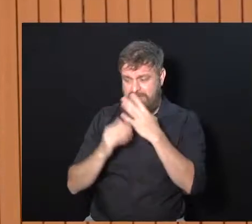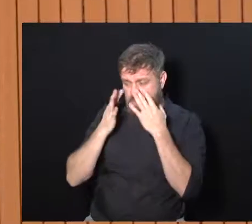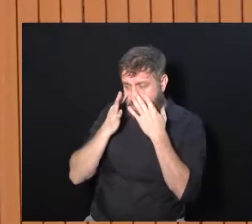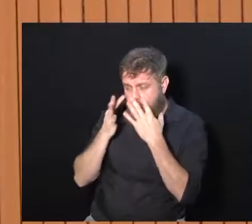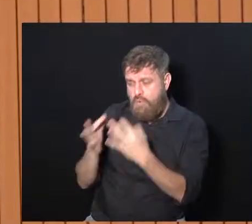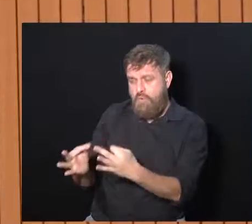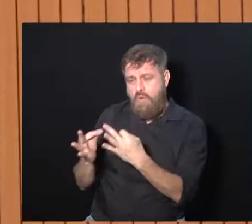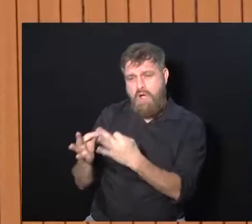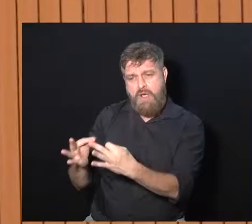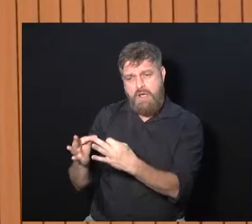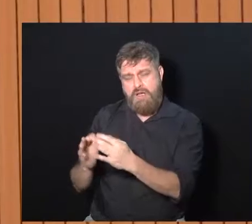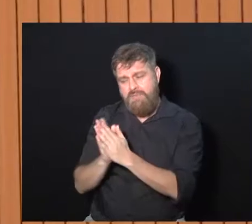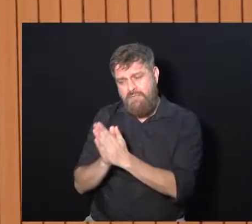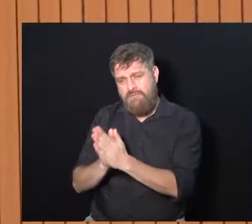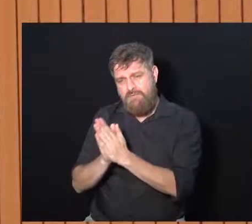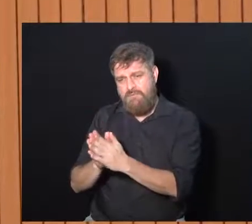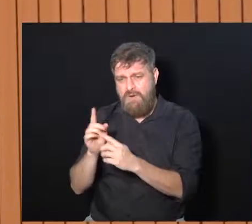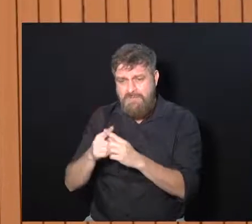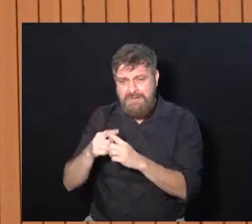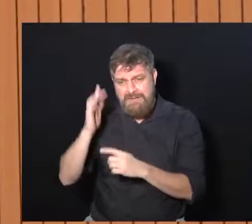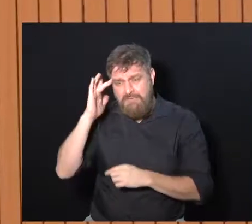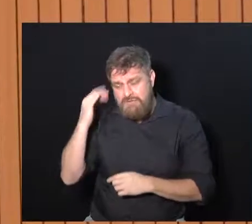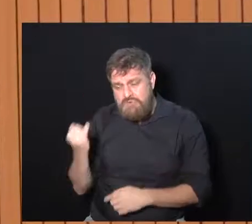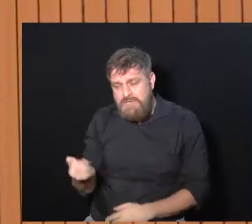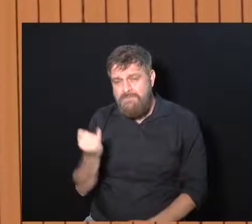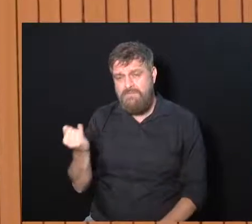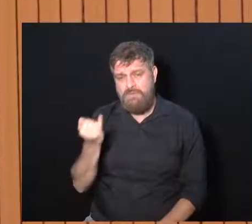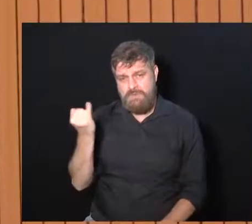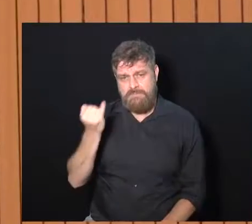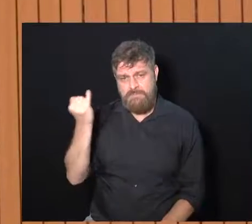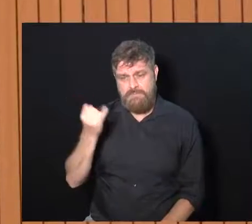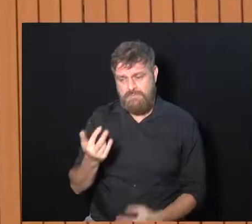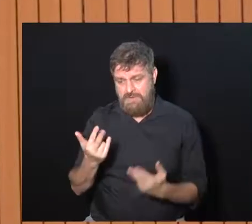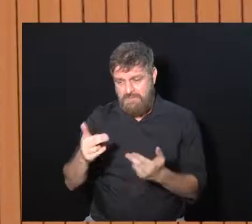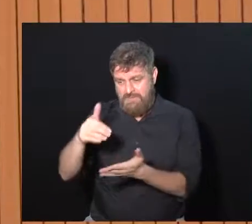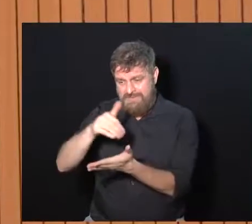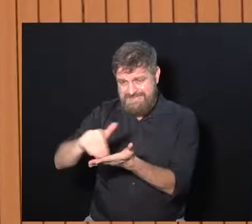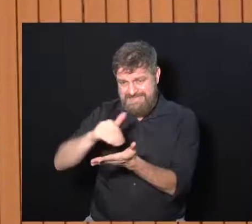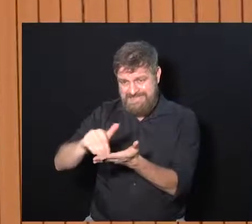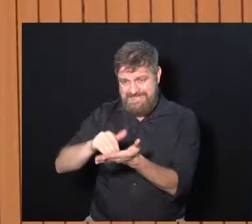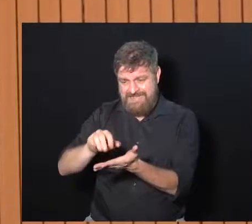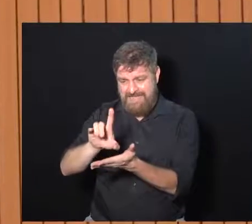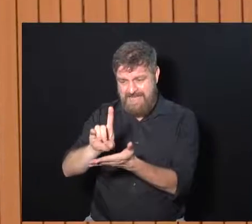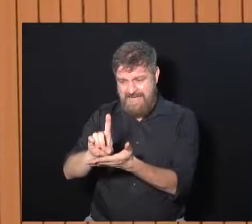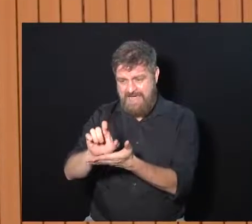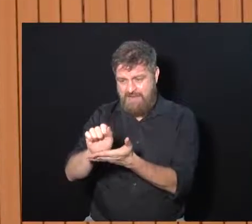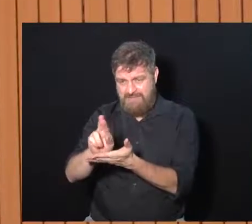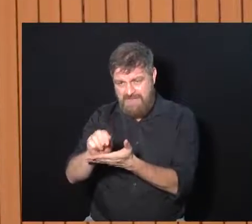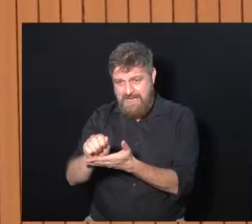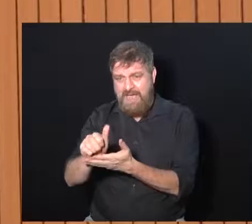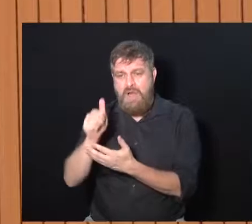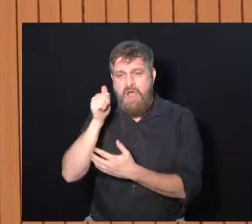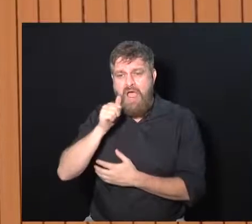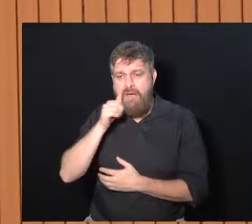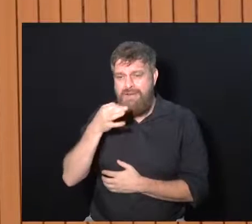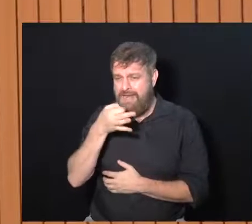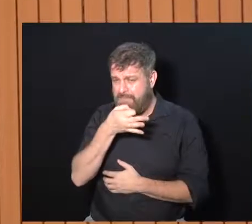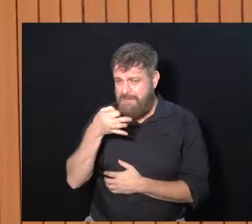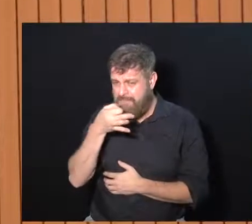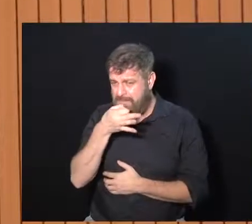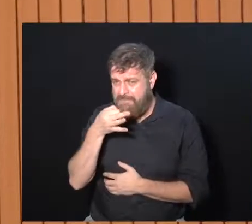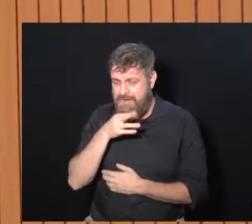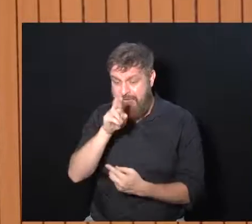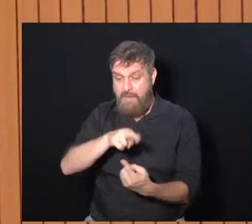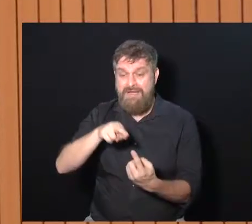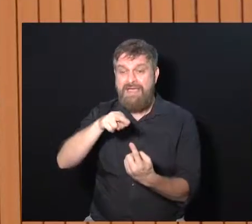para isso, sabe? Porque eu acho que isso é muito importante, como o Dário falou, a Érica falou, é referência no